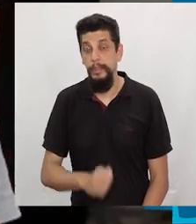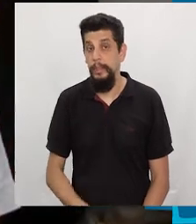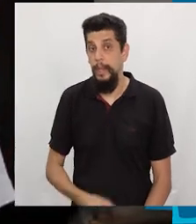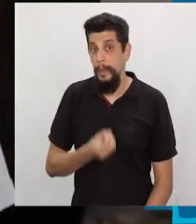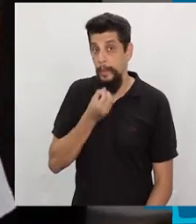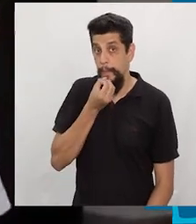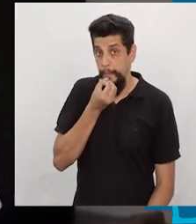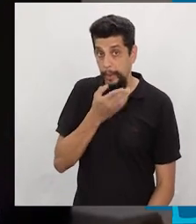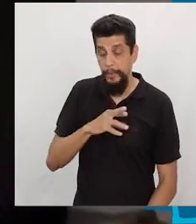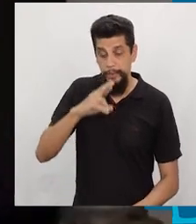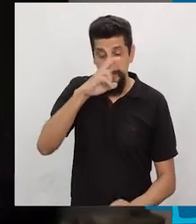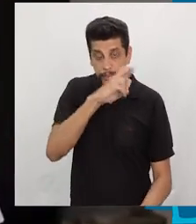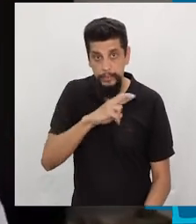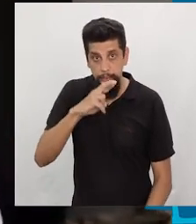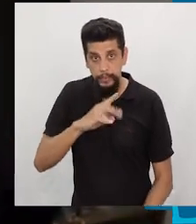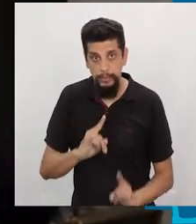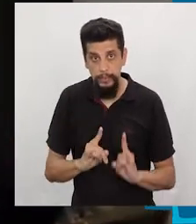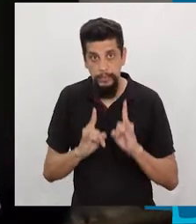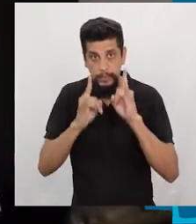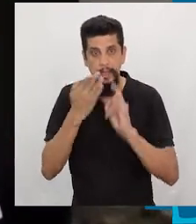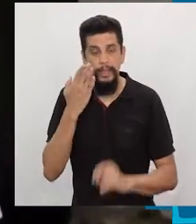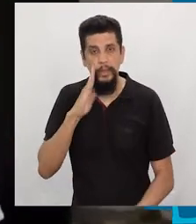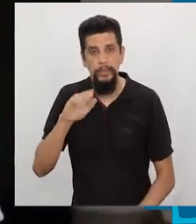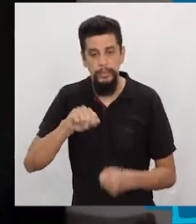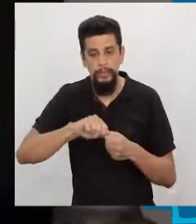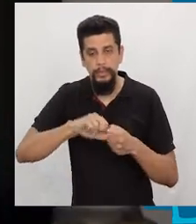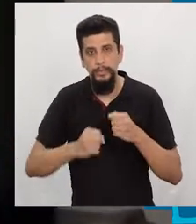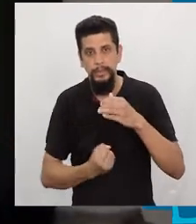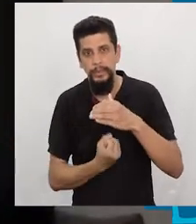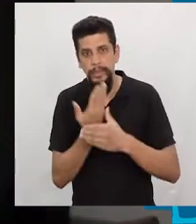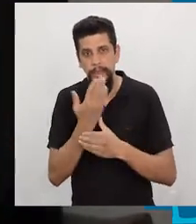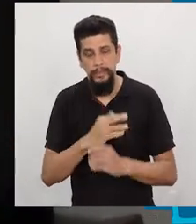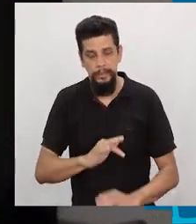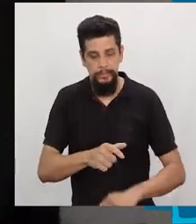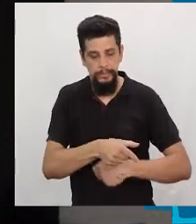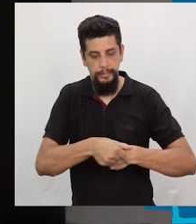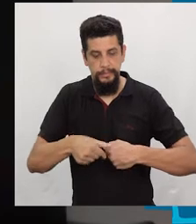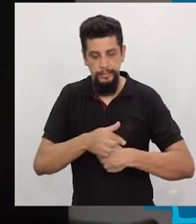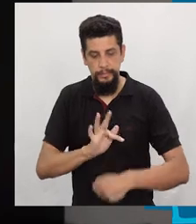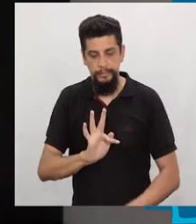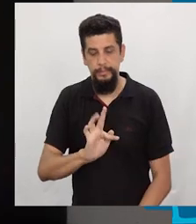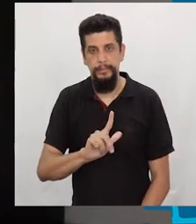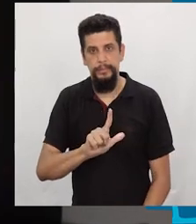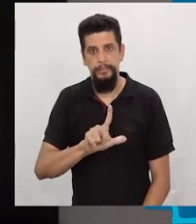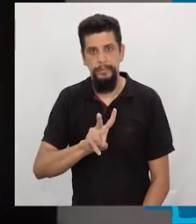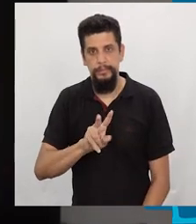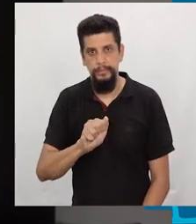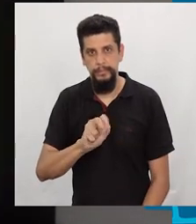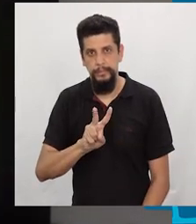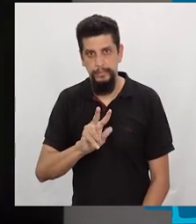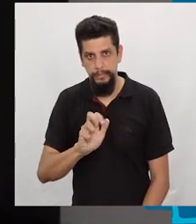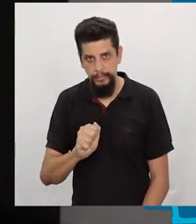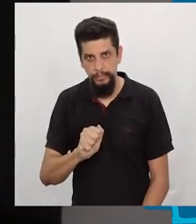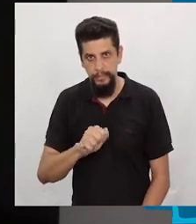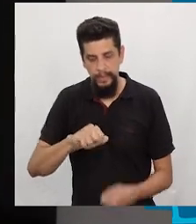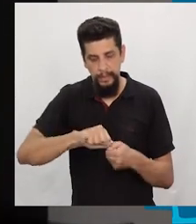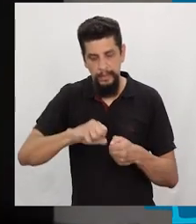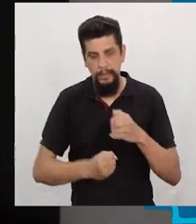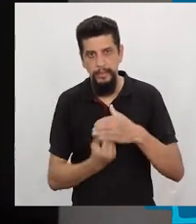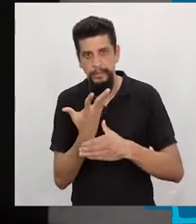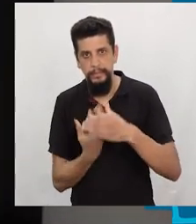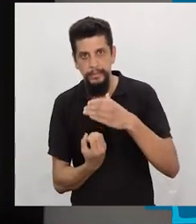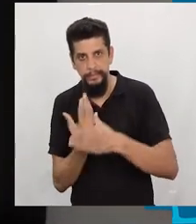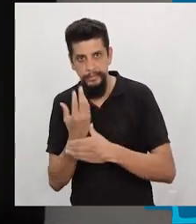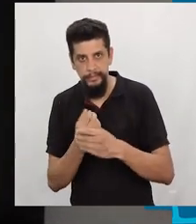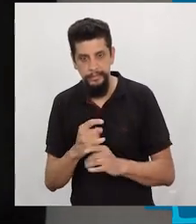Bom, os detetives do Prédio Azul, eles surgiram pela Flávia Lins e Silva, né? Ela é a criadora do